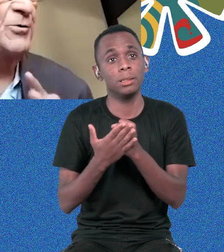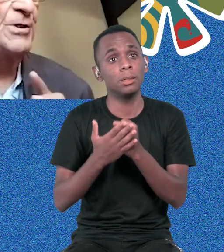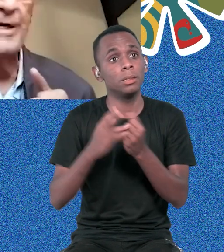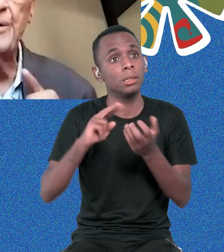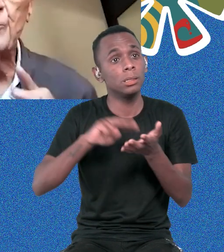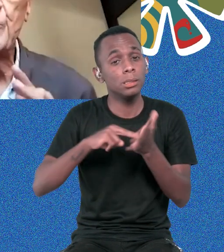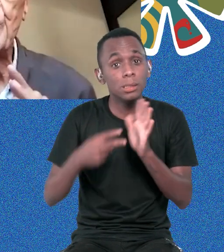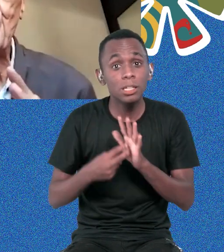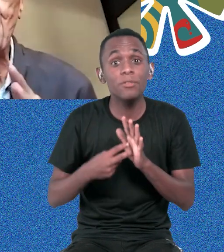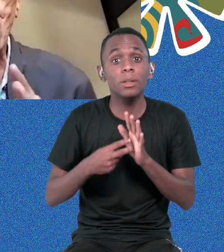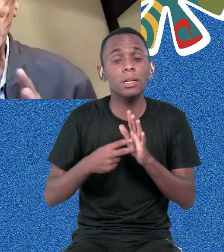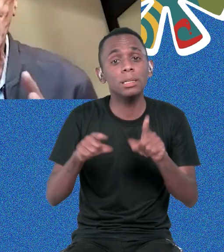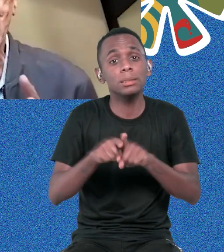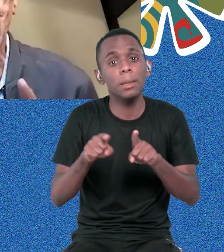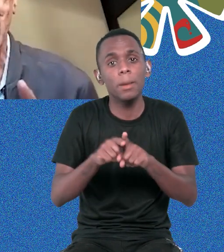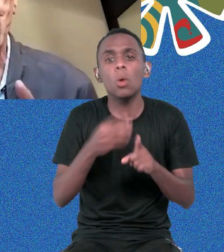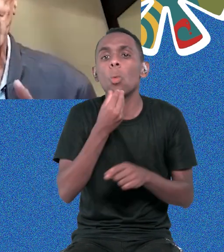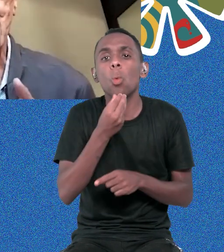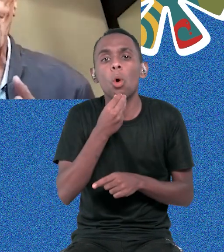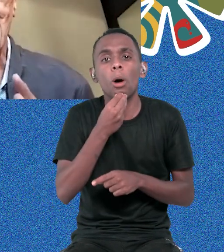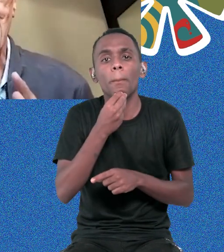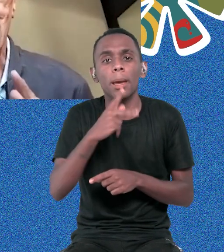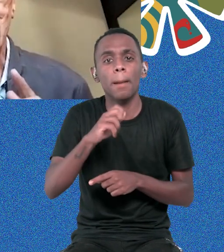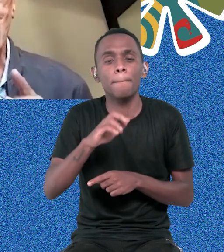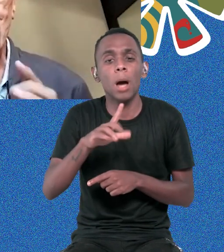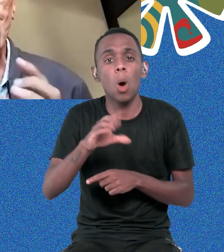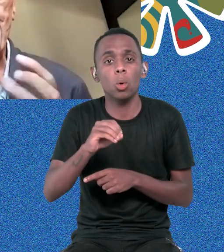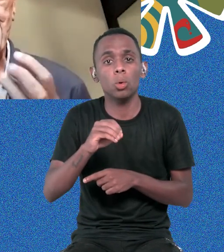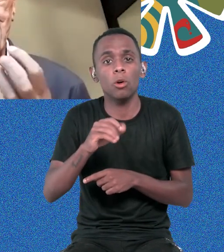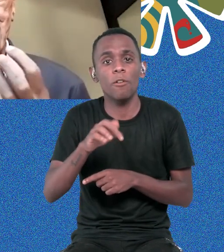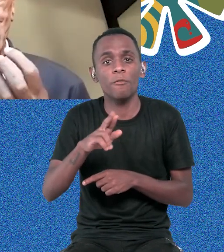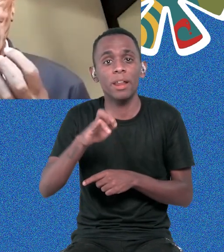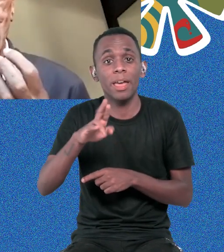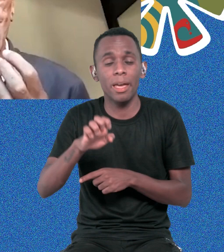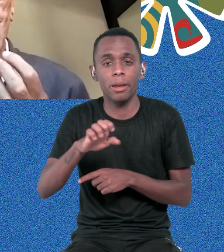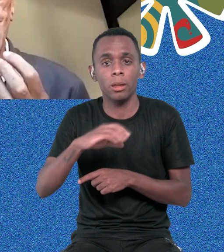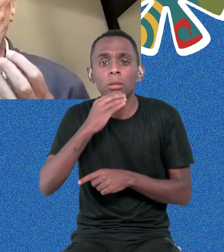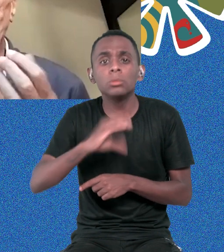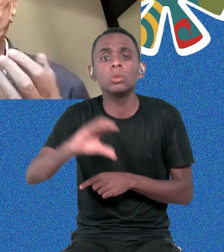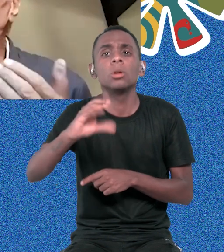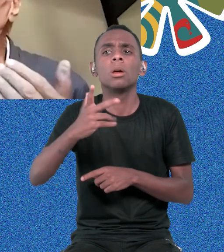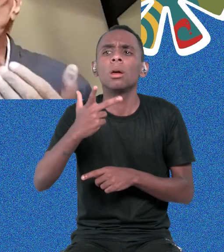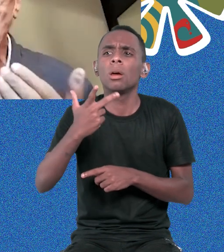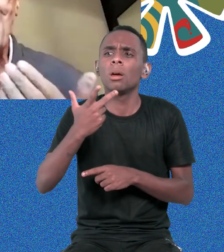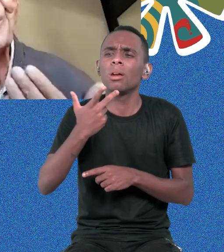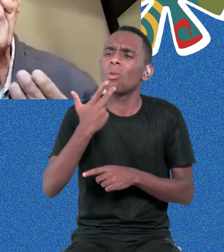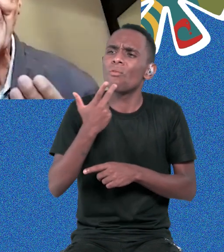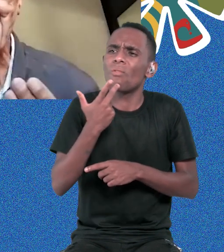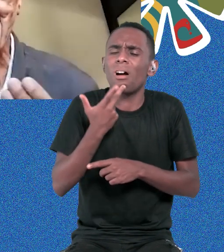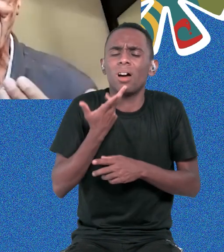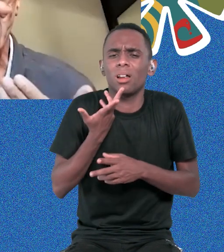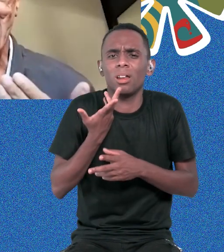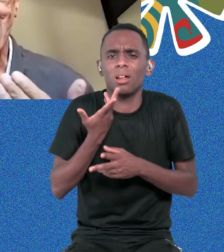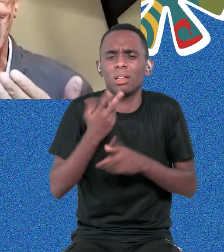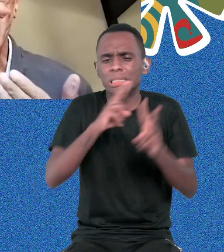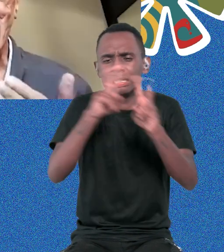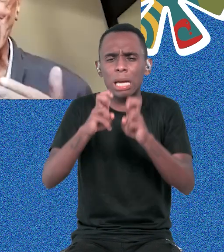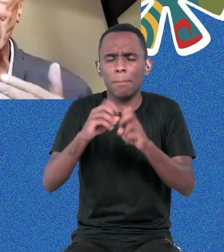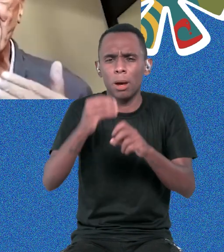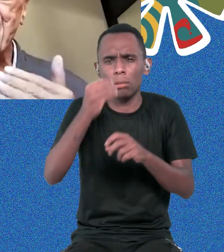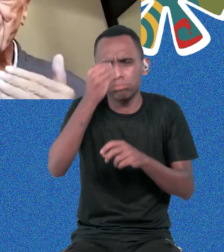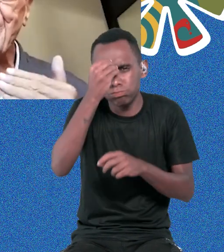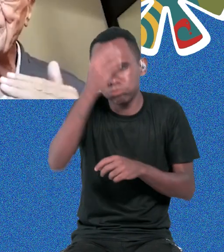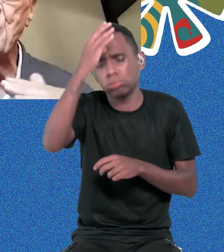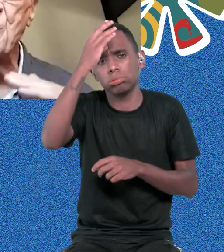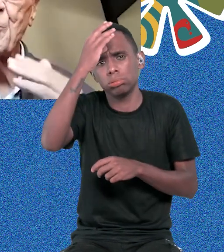quem vai nos dizer isso é, sobretudo, Paulo Freire. Paulo Freire não fala muito em conhecimento.